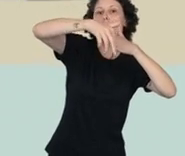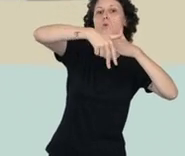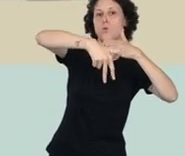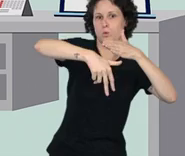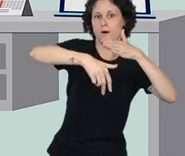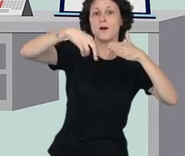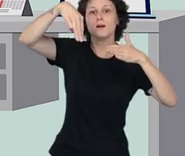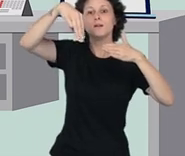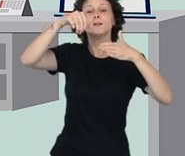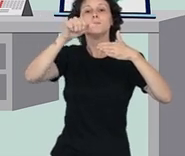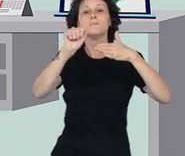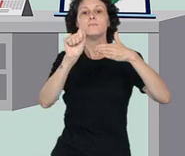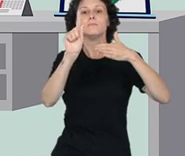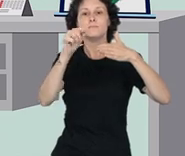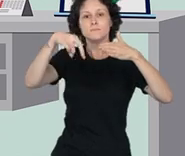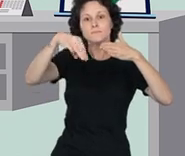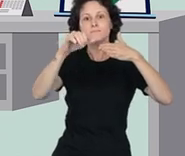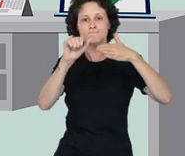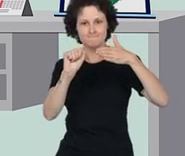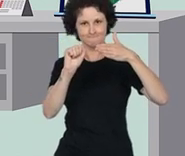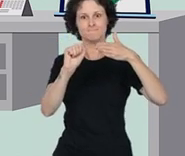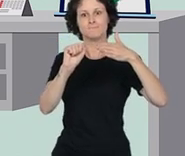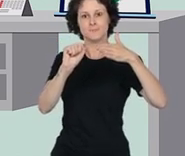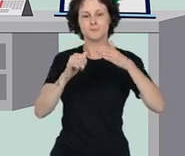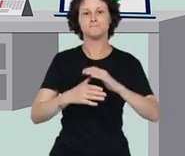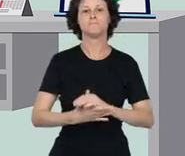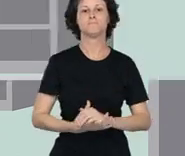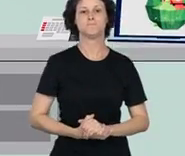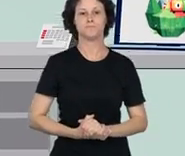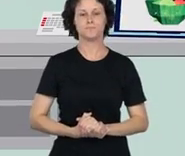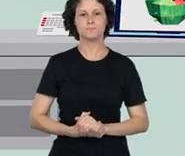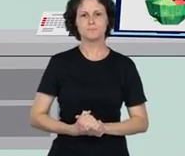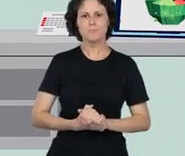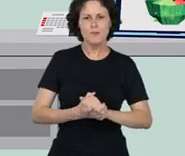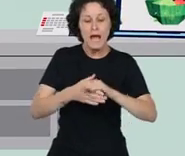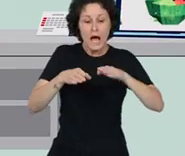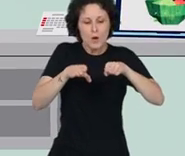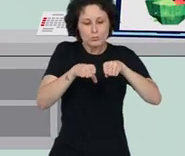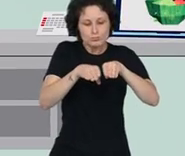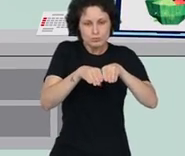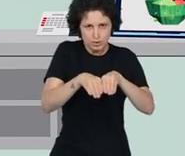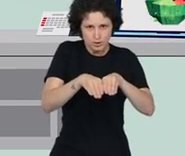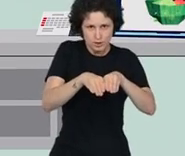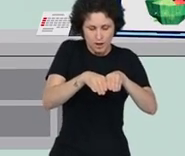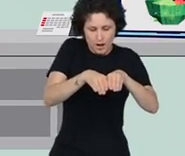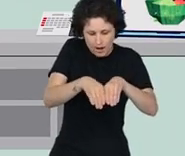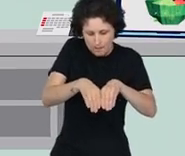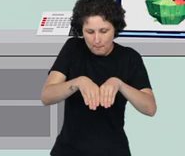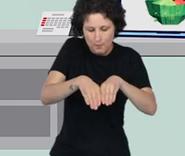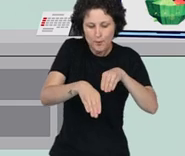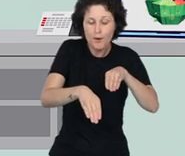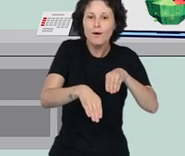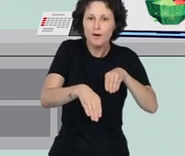da outra. Interessante, não é mesmo? Vamos continuar? Aí temos os movimentos